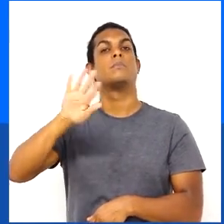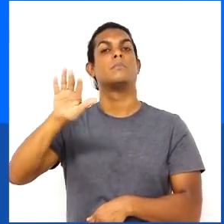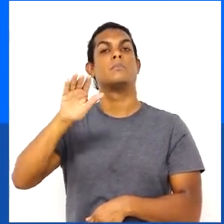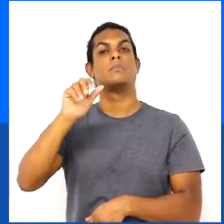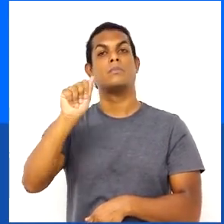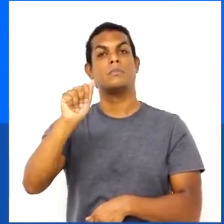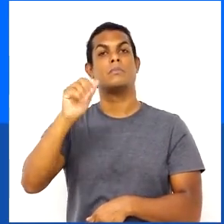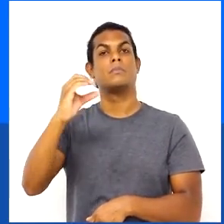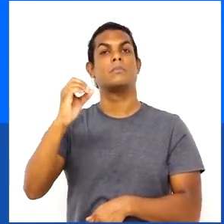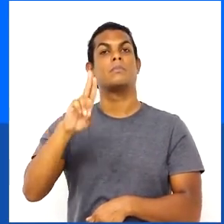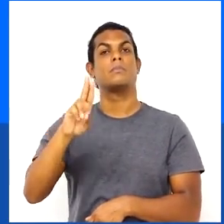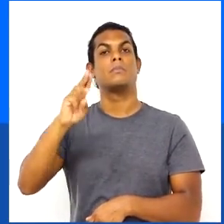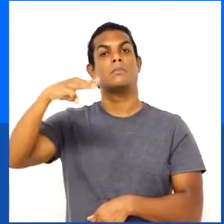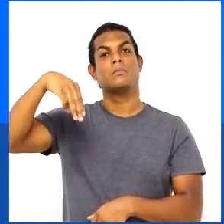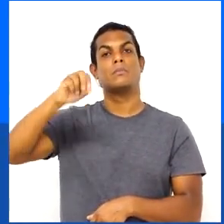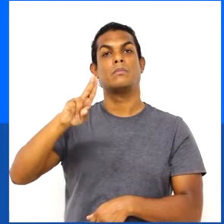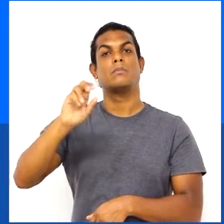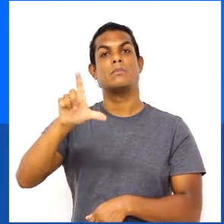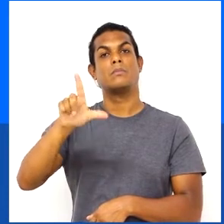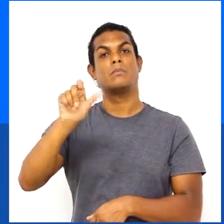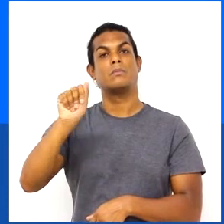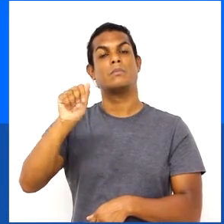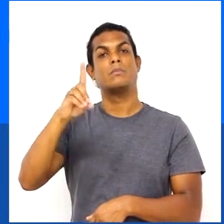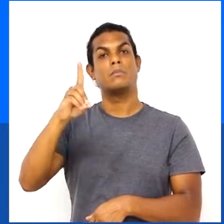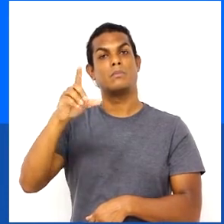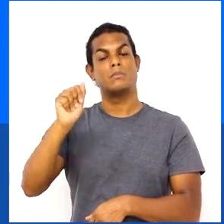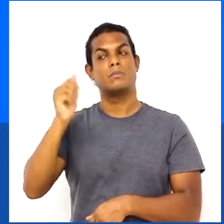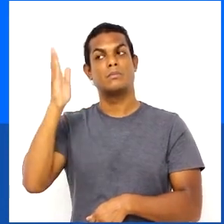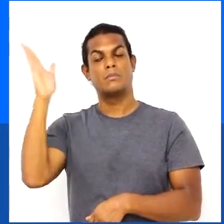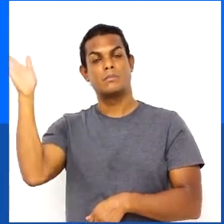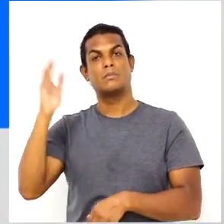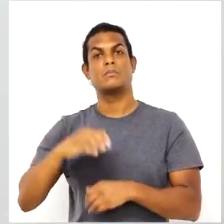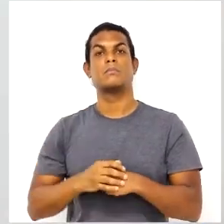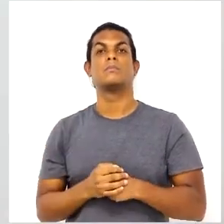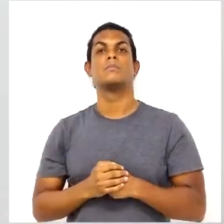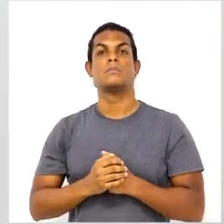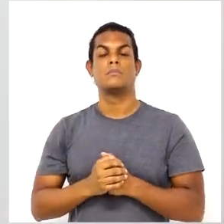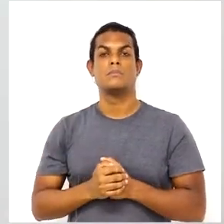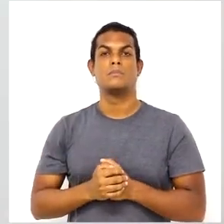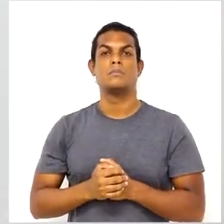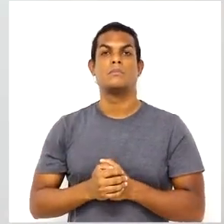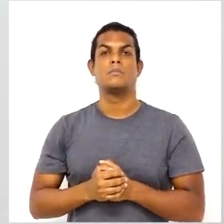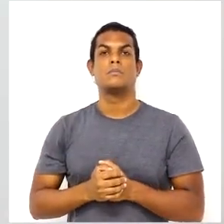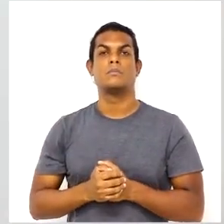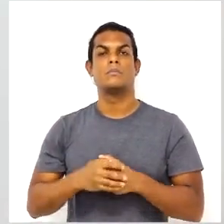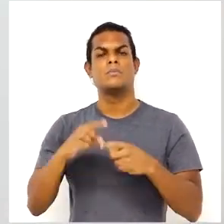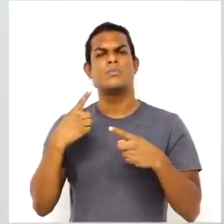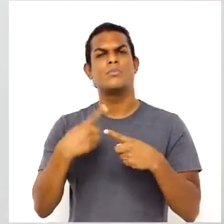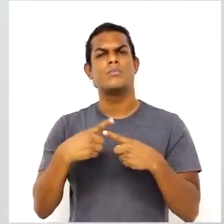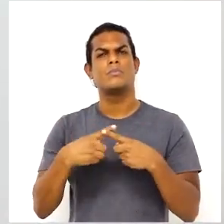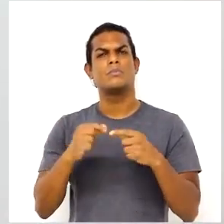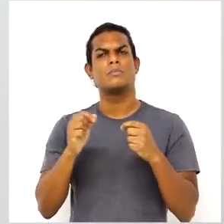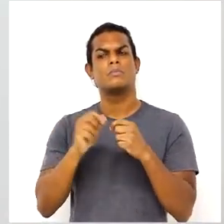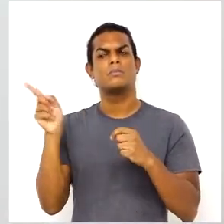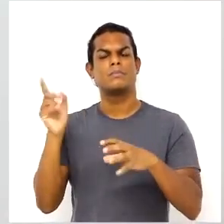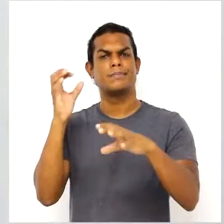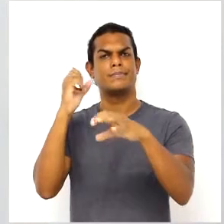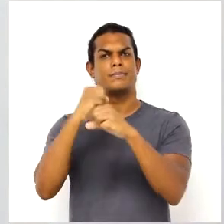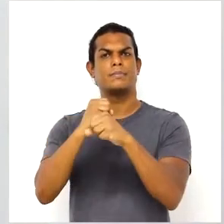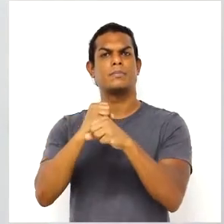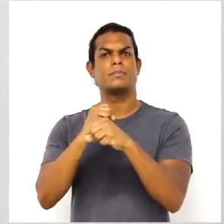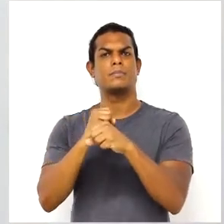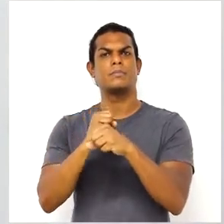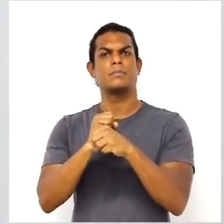propriedade. Certifica-se que você está indo pelo caminho correto. Mas para que construir a frequência acumulada?